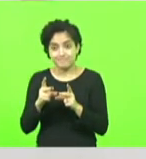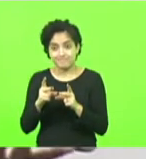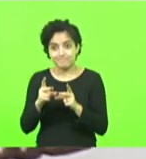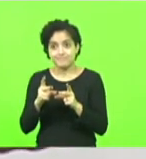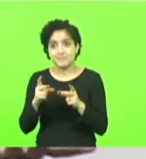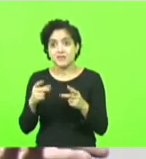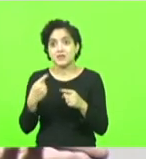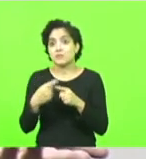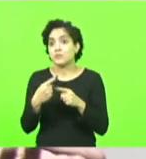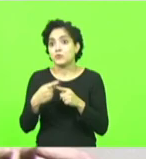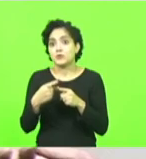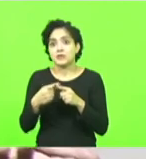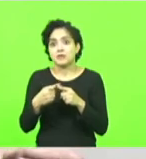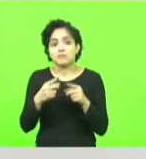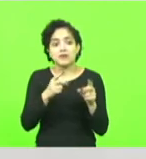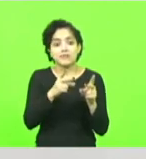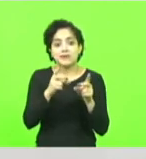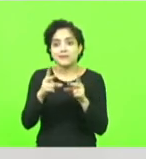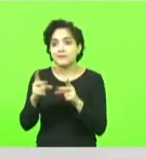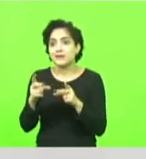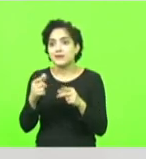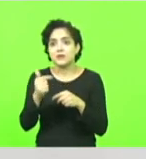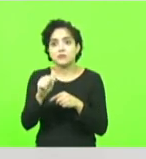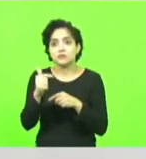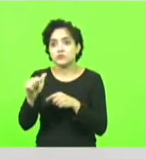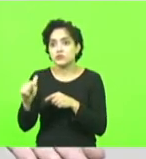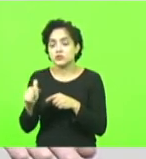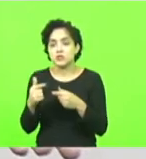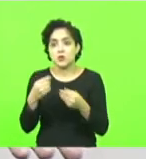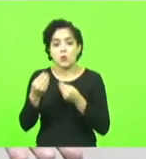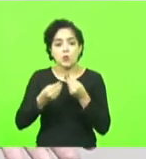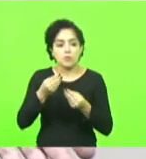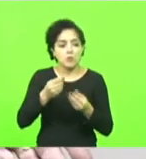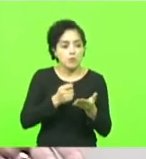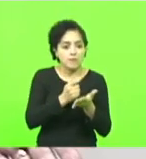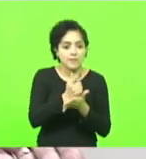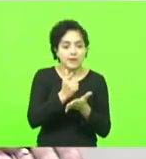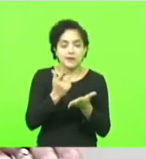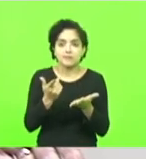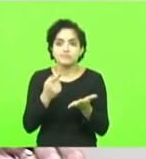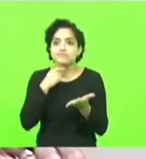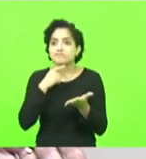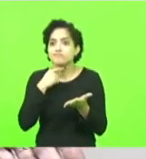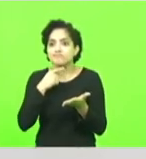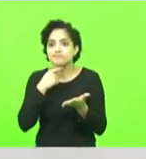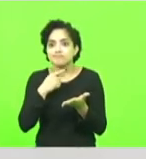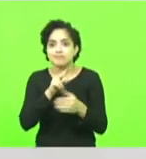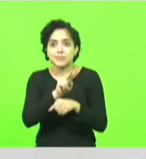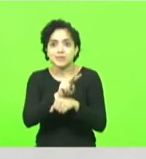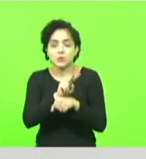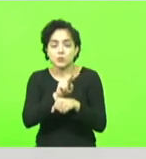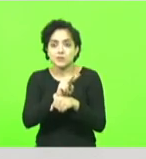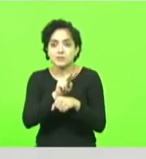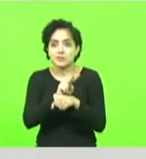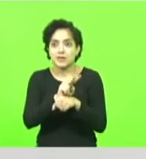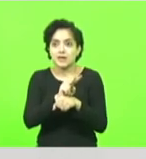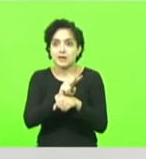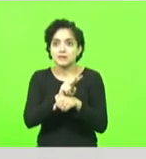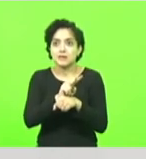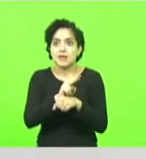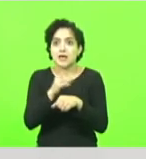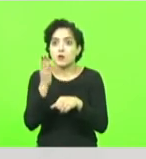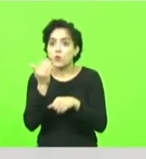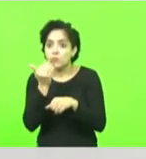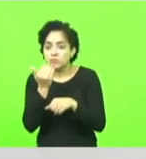não tinha para quem vender, porque agricultores não tinham como comprar, porque também não iam ter pasto para tratar essas vacas, e a ração, ninguém mais aguenta